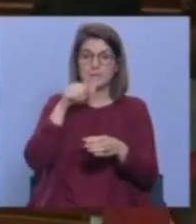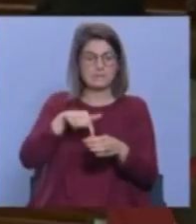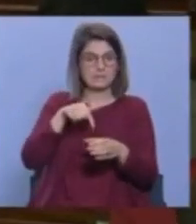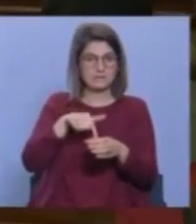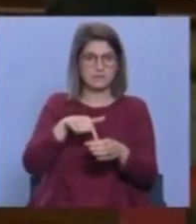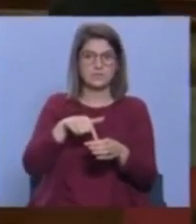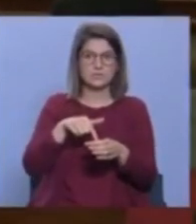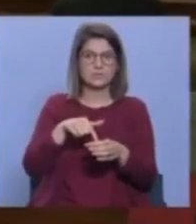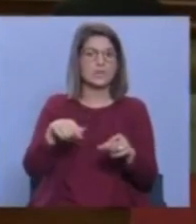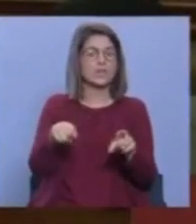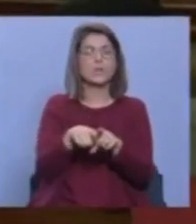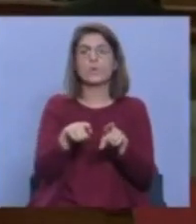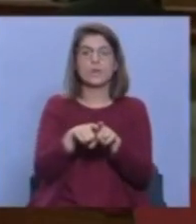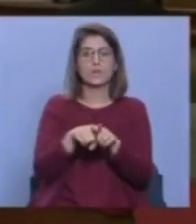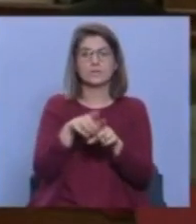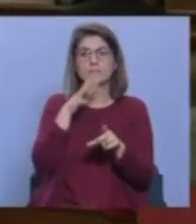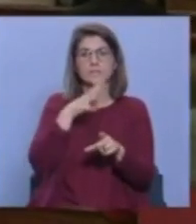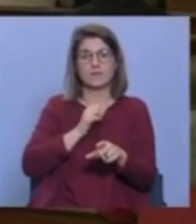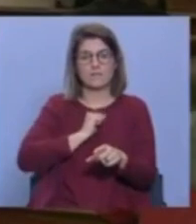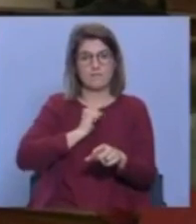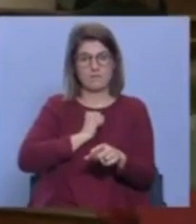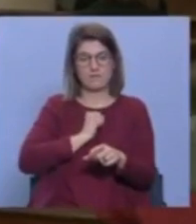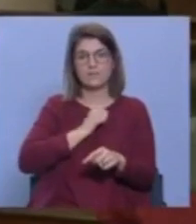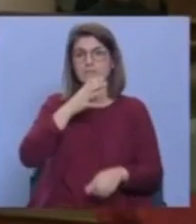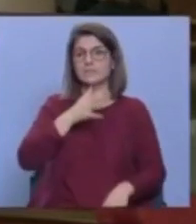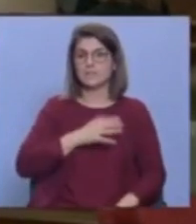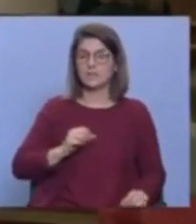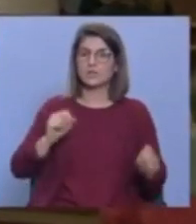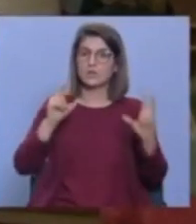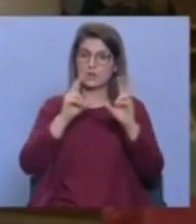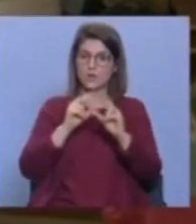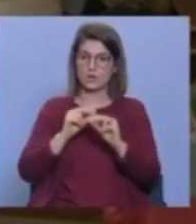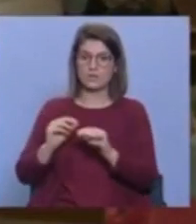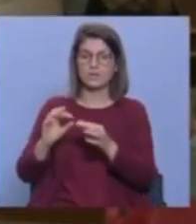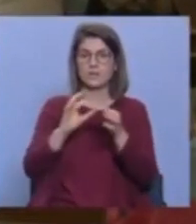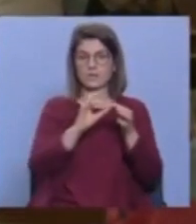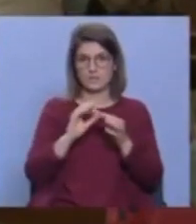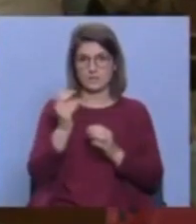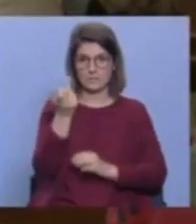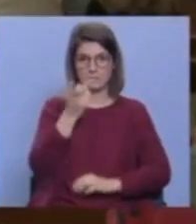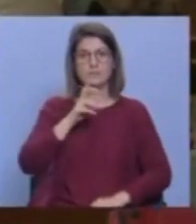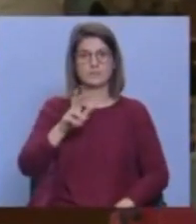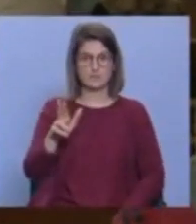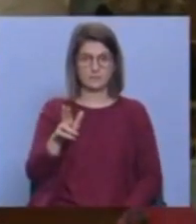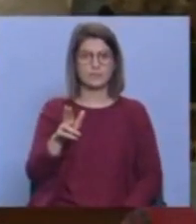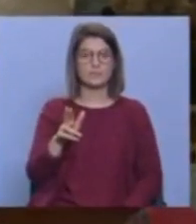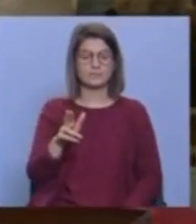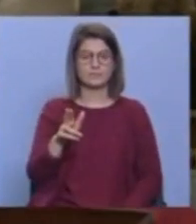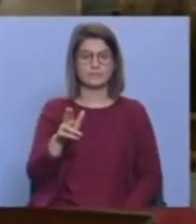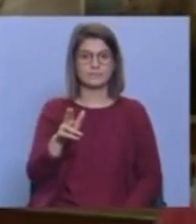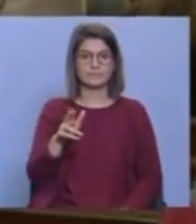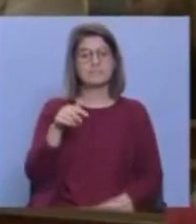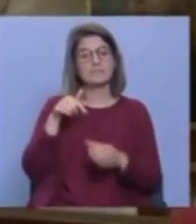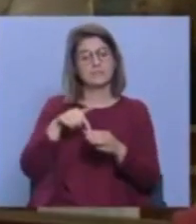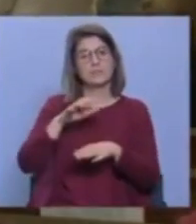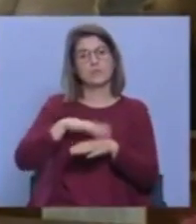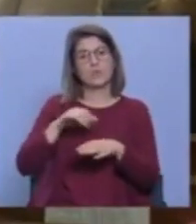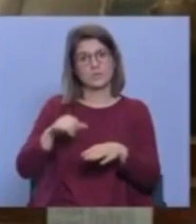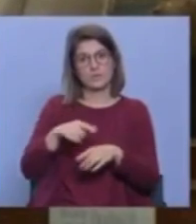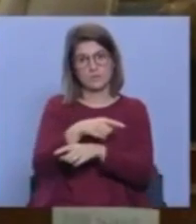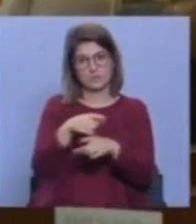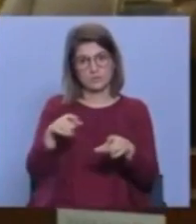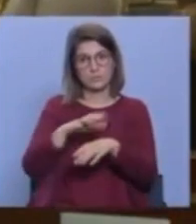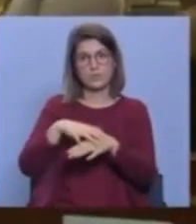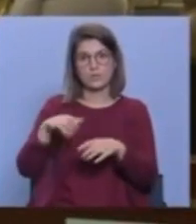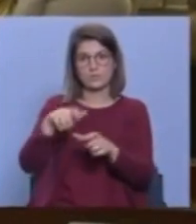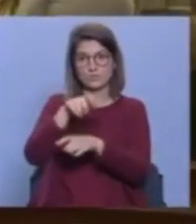bebei. Este é o cálice do meu sangue, o sangue da nova e eterna aliança, que será derramado por vós